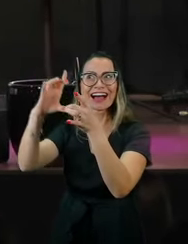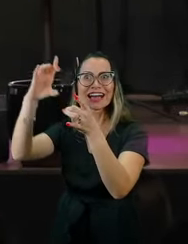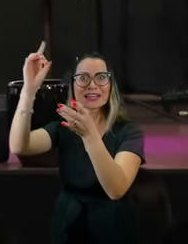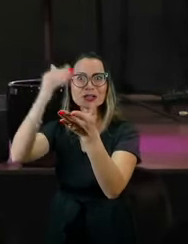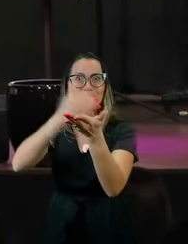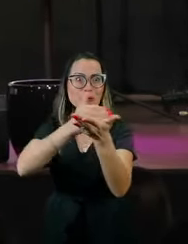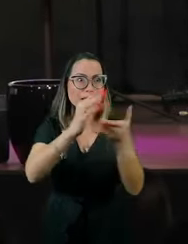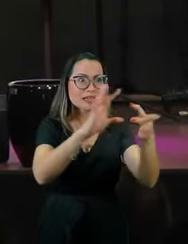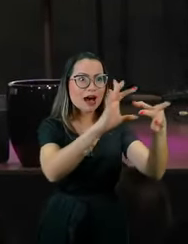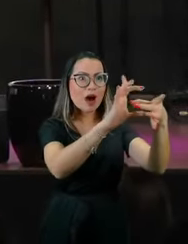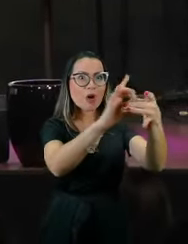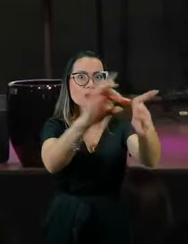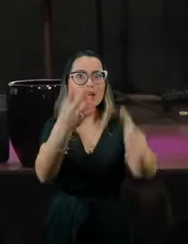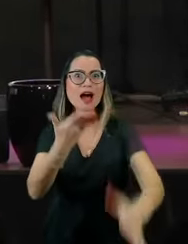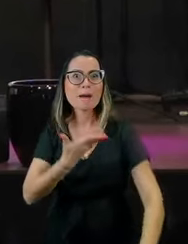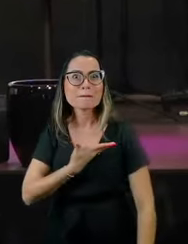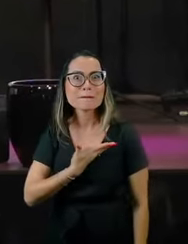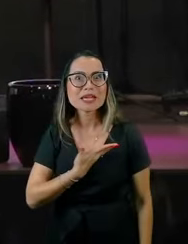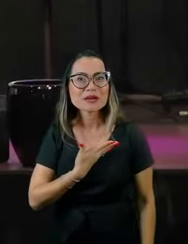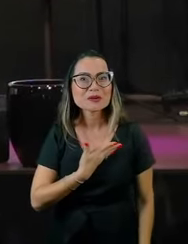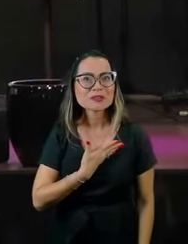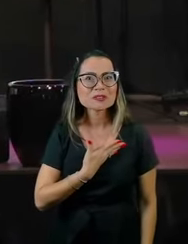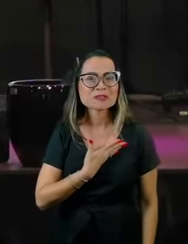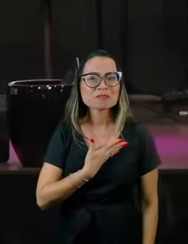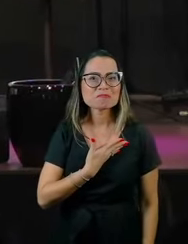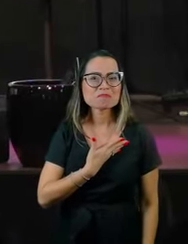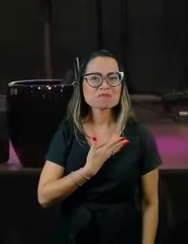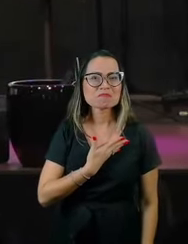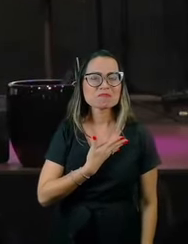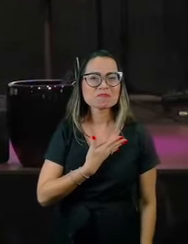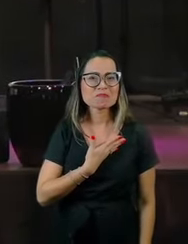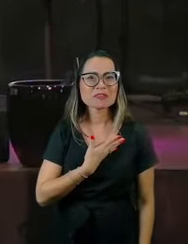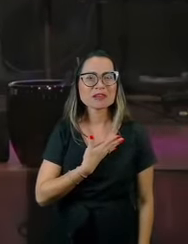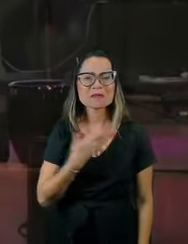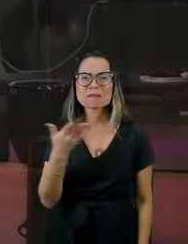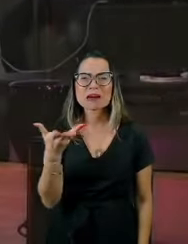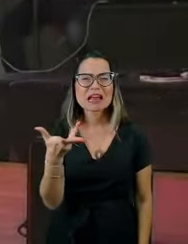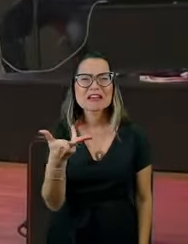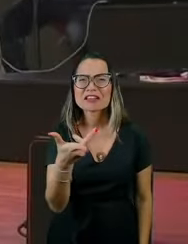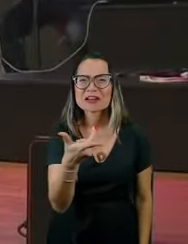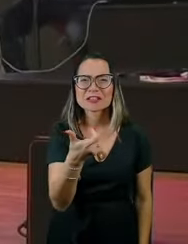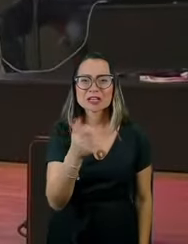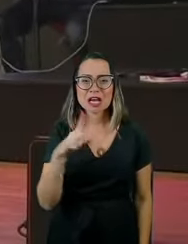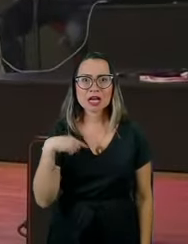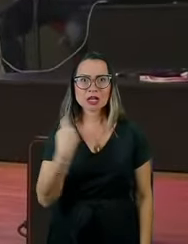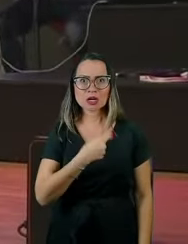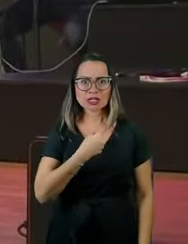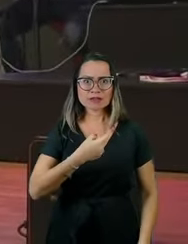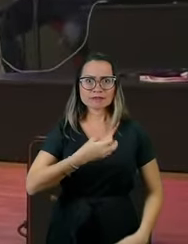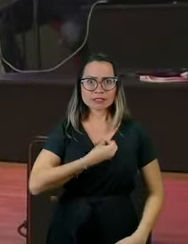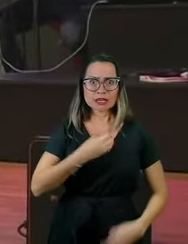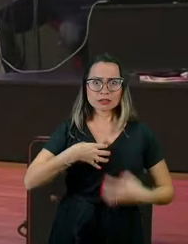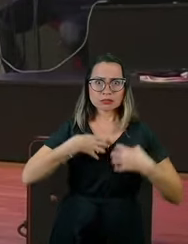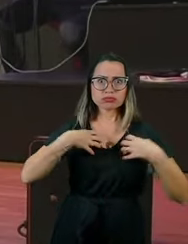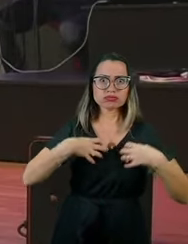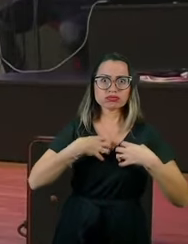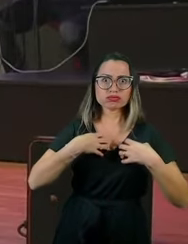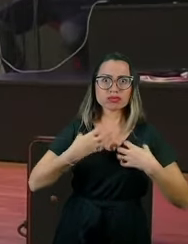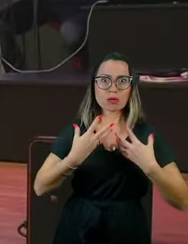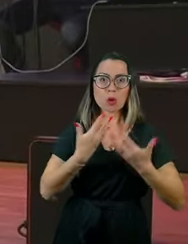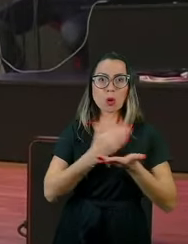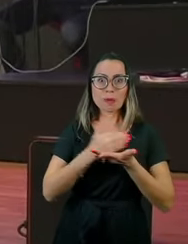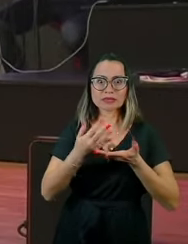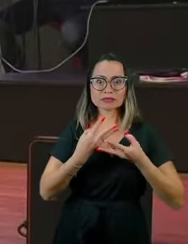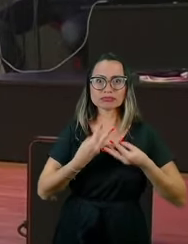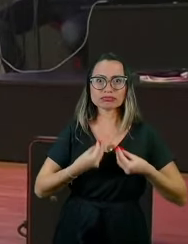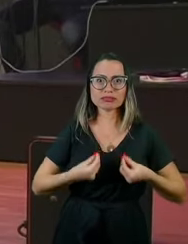Vamos lá, em nome de Jesus. O Deus que conecta pessoas por um propósito, também é aquele que